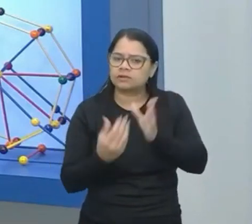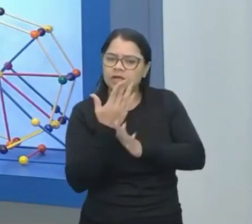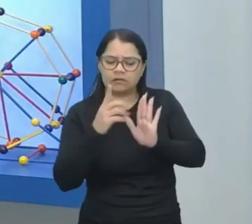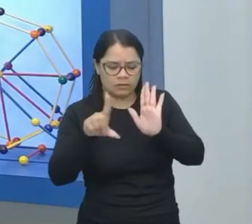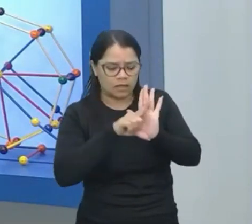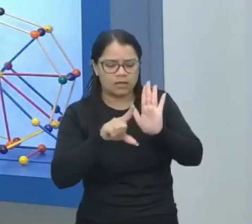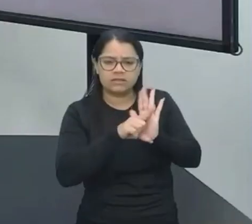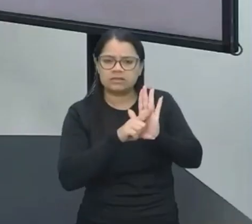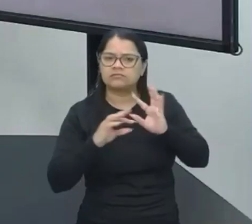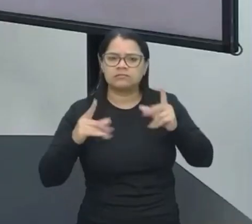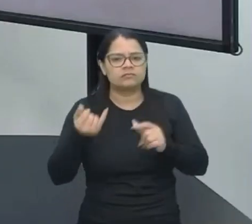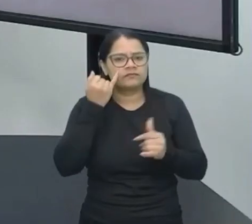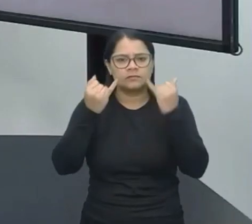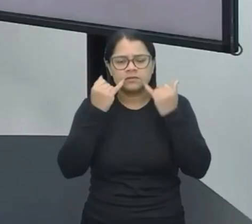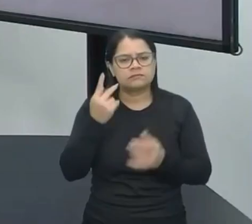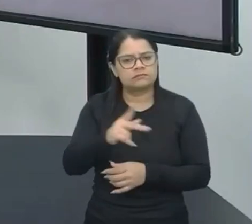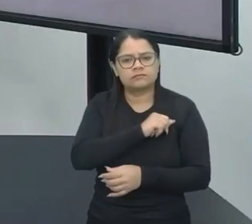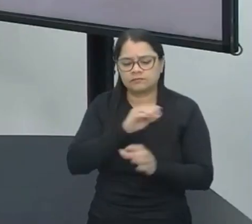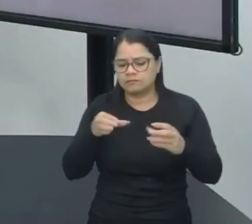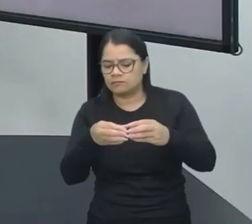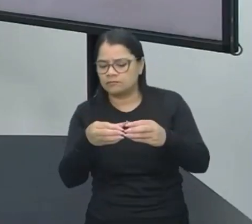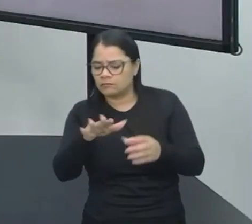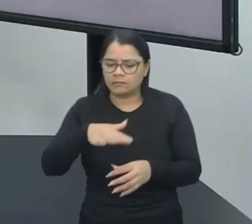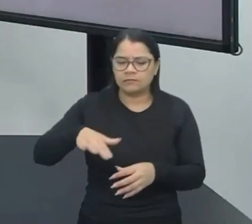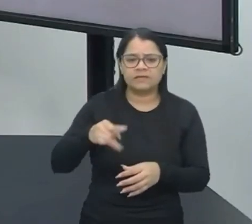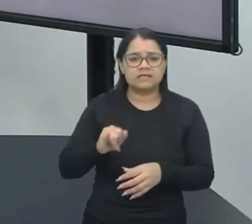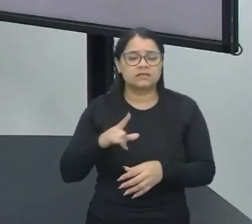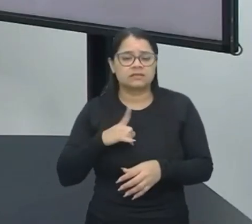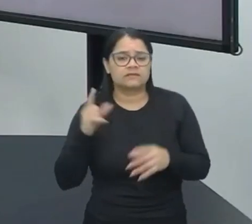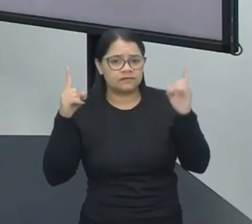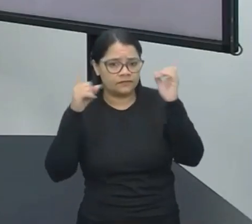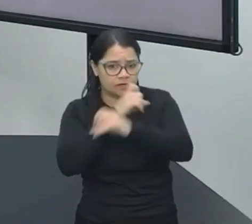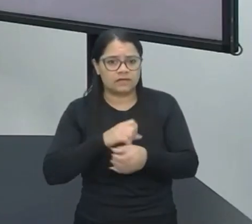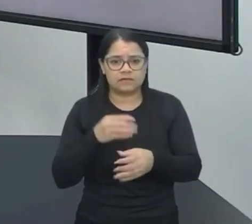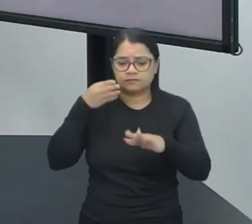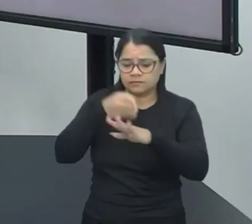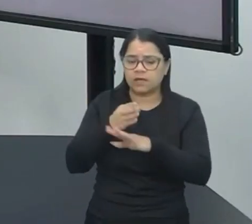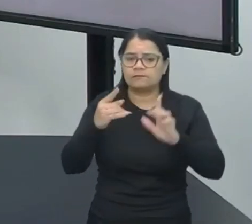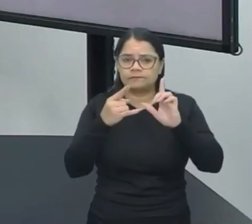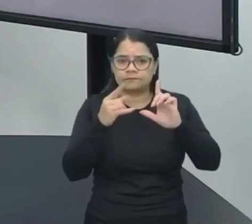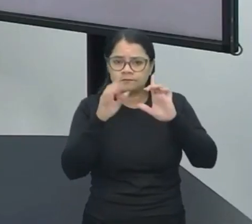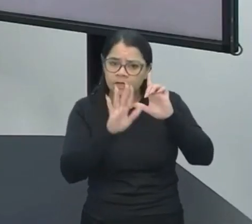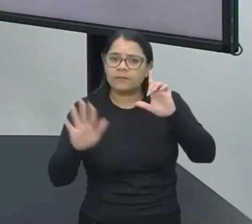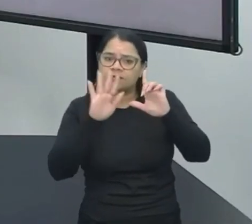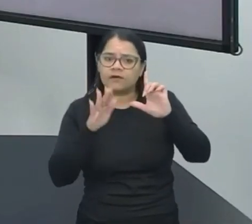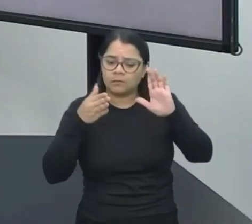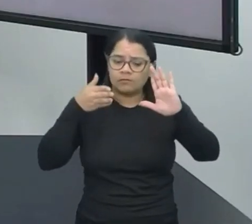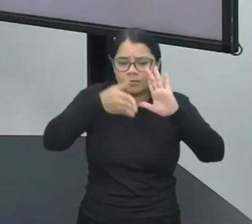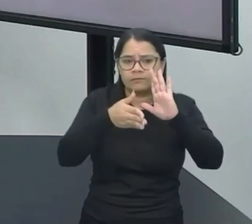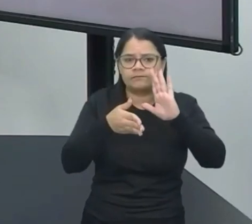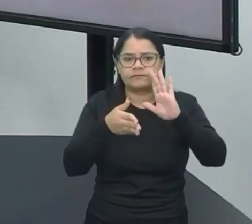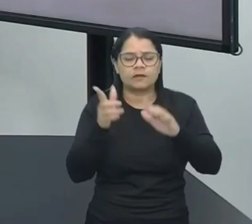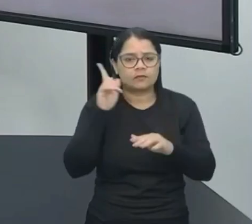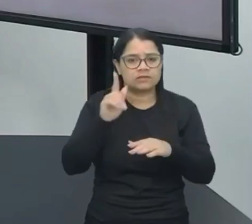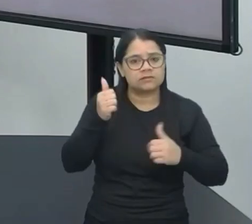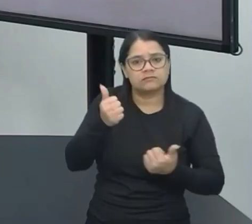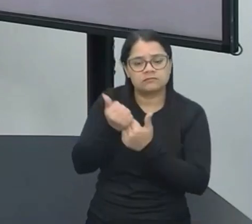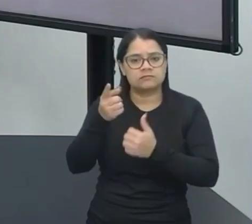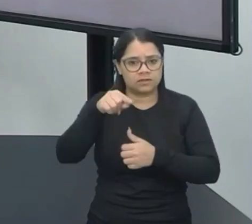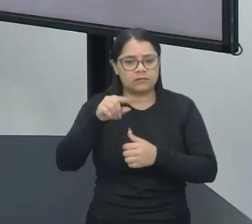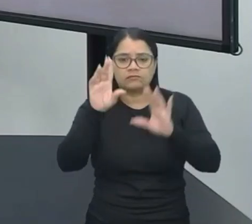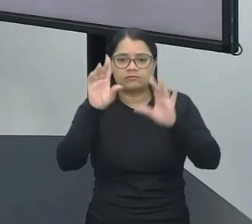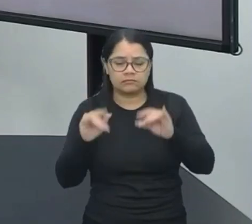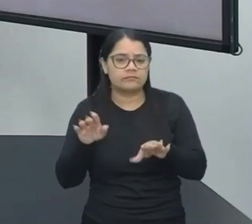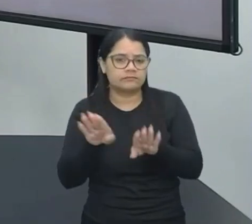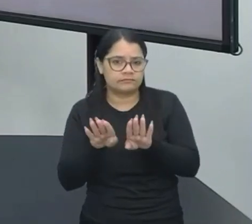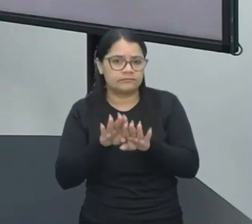as informações dos seus estudantes daquela turma, para se houver alguma dificuldade na hora de entrar na plataforma, você possa auxiliá-los. Aqui um detalhe